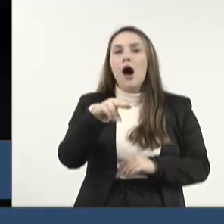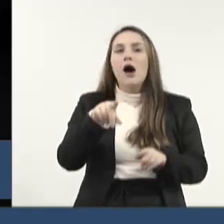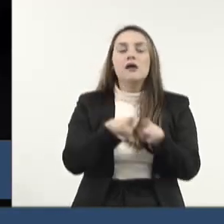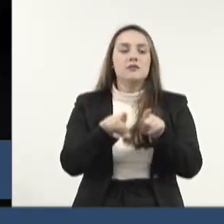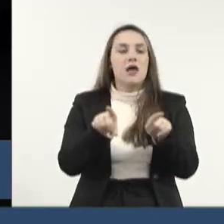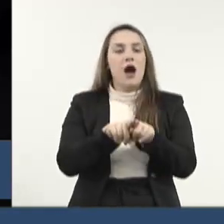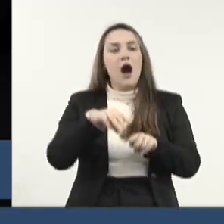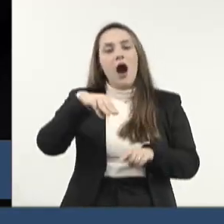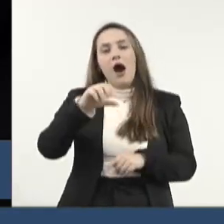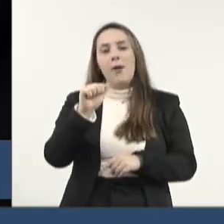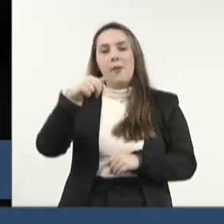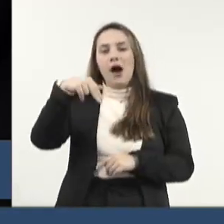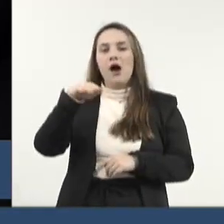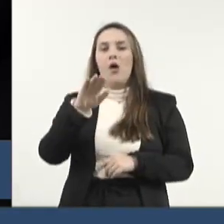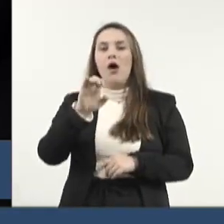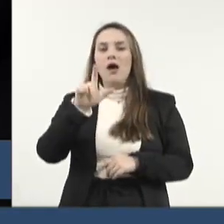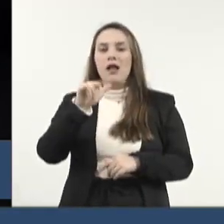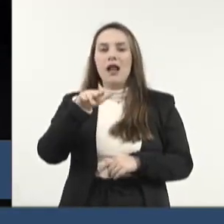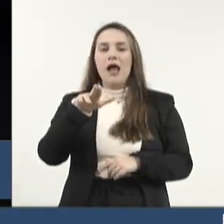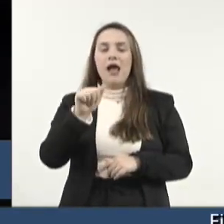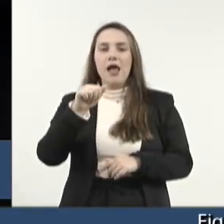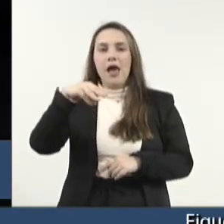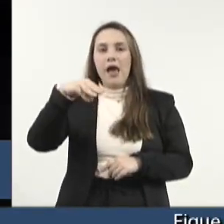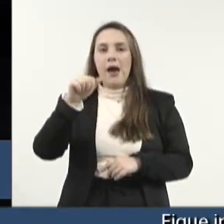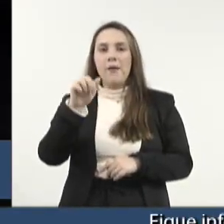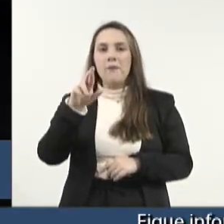Manuelina Martins da Silva.